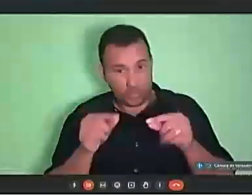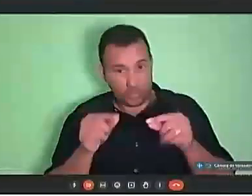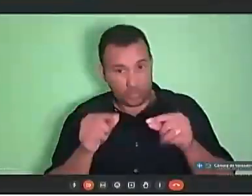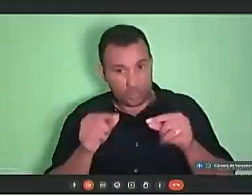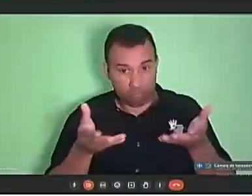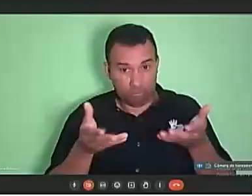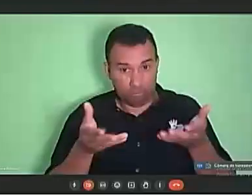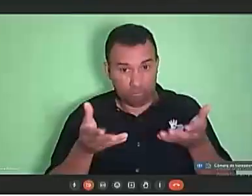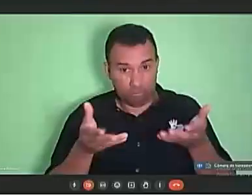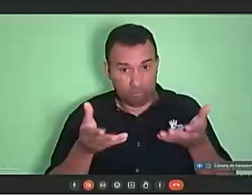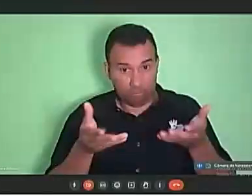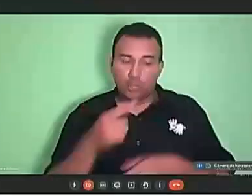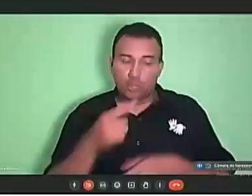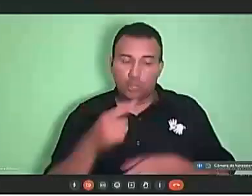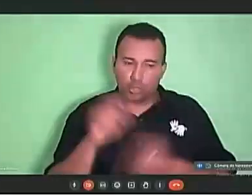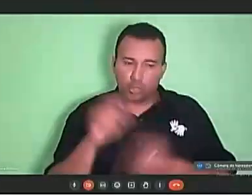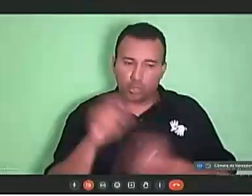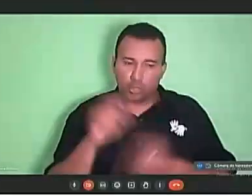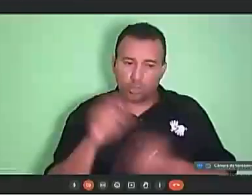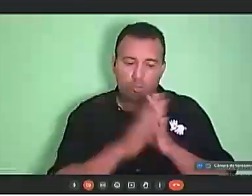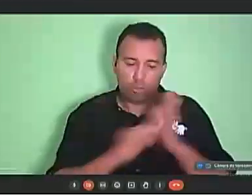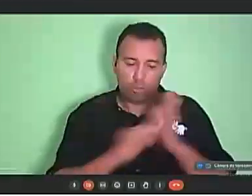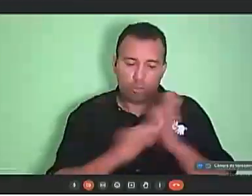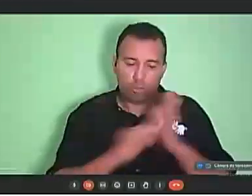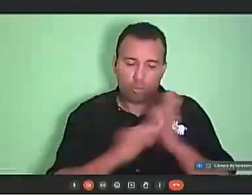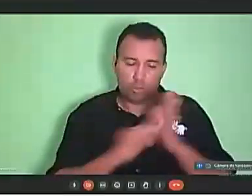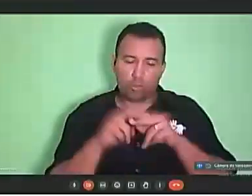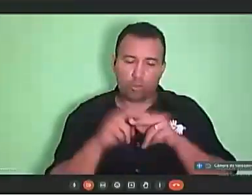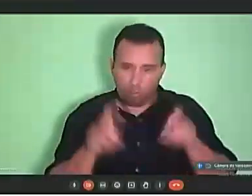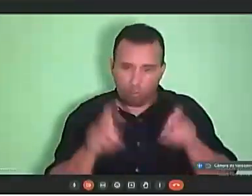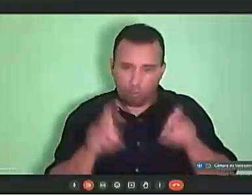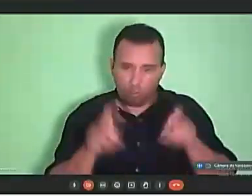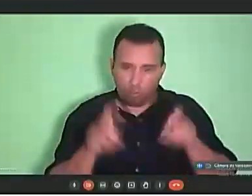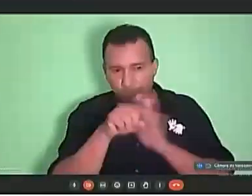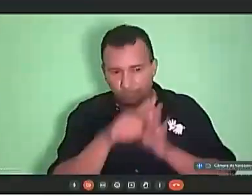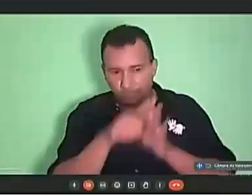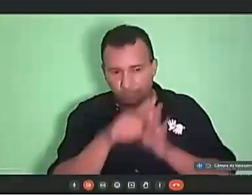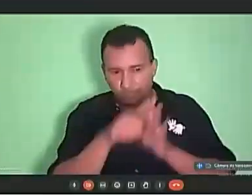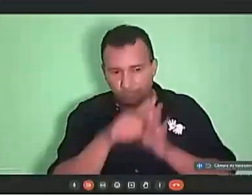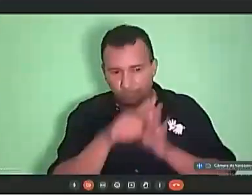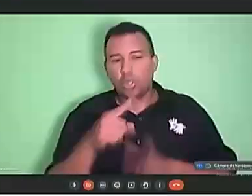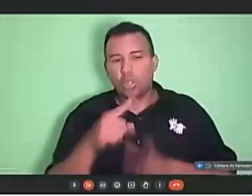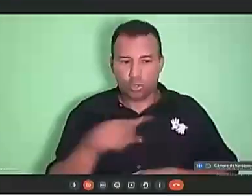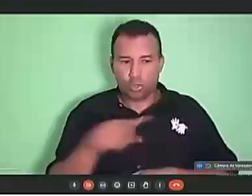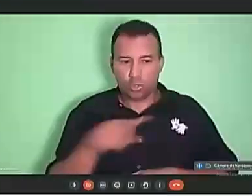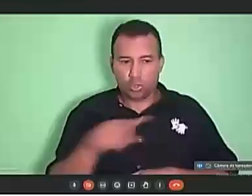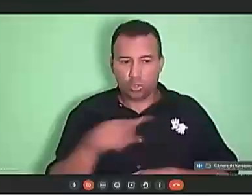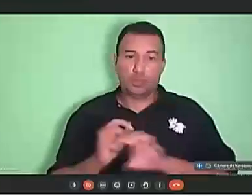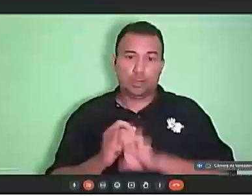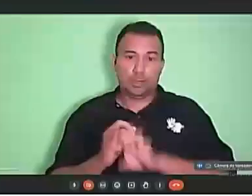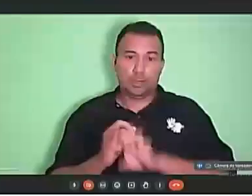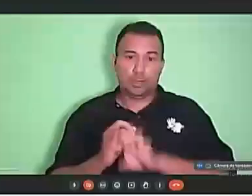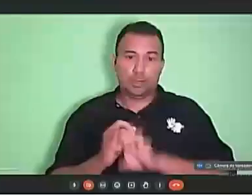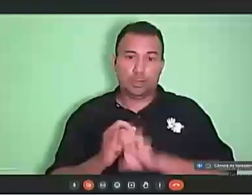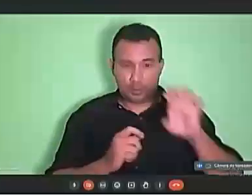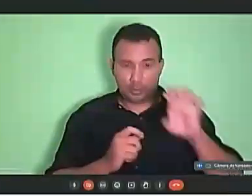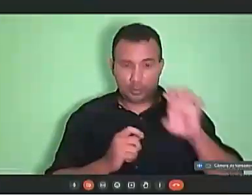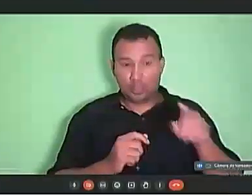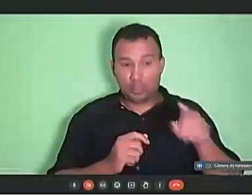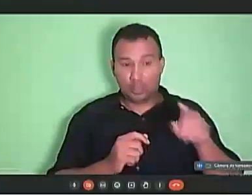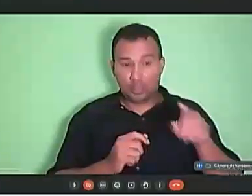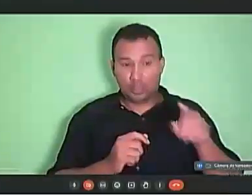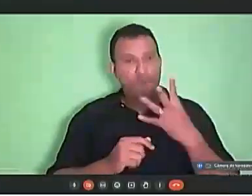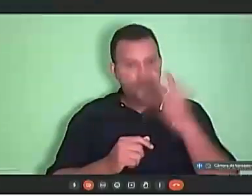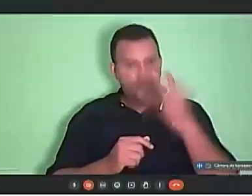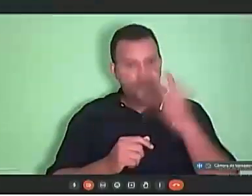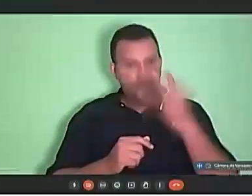nós pegamos o modelo computacional calibrado e fomos no lado esquerdo da figura. Essa figura aqui é uma foto